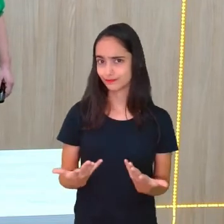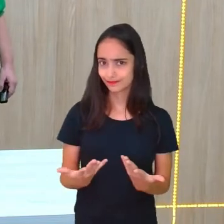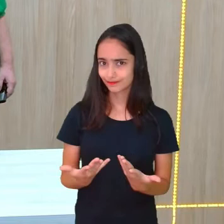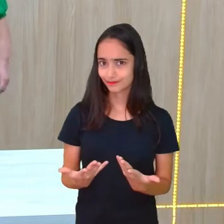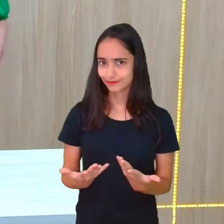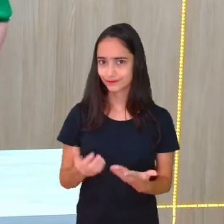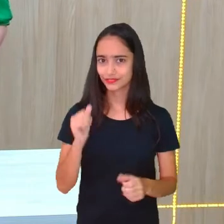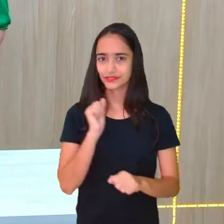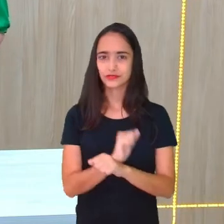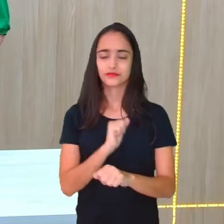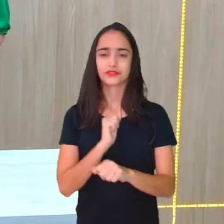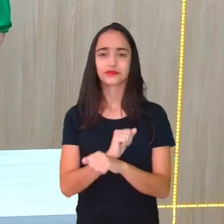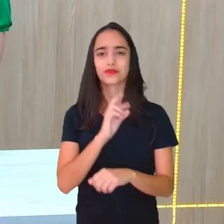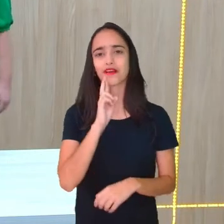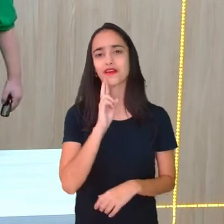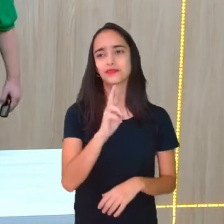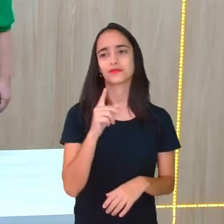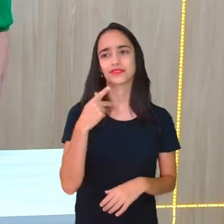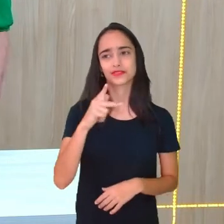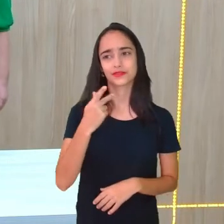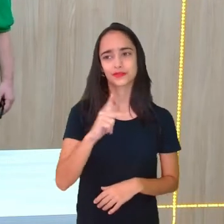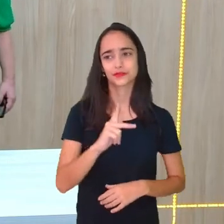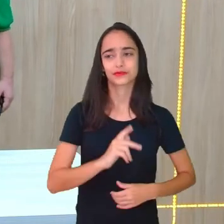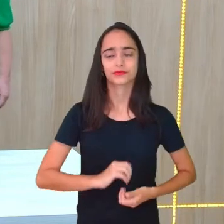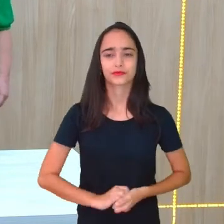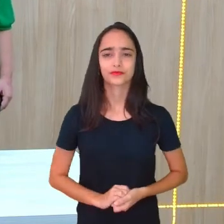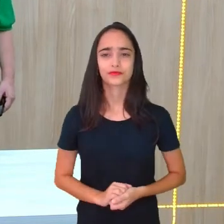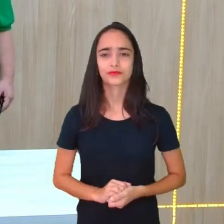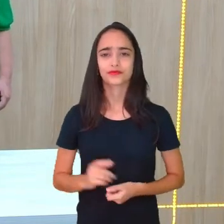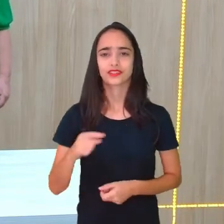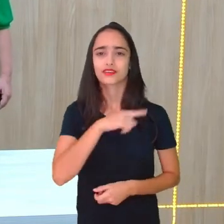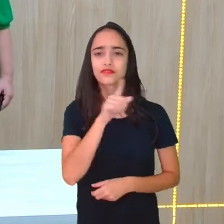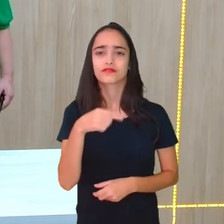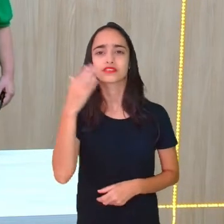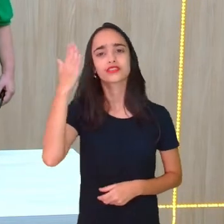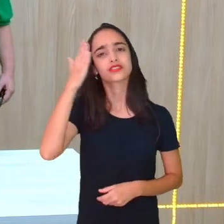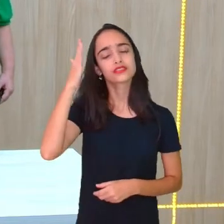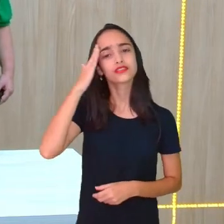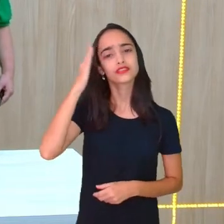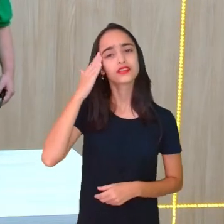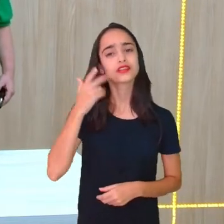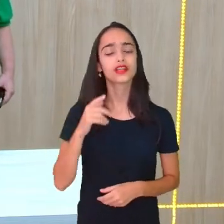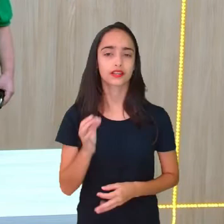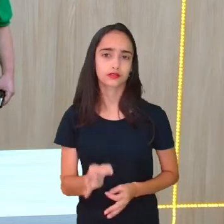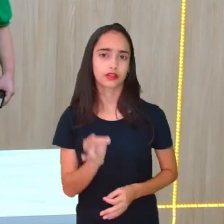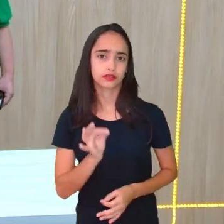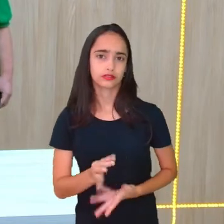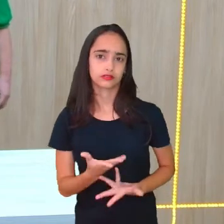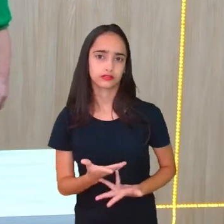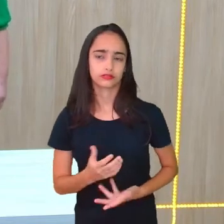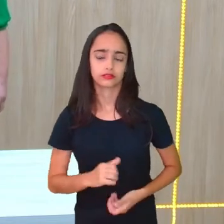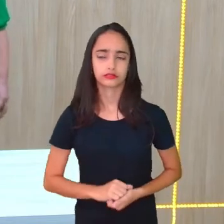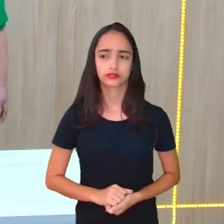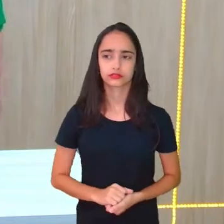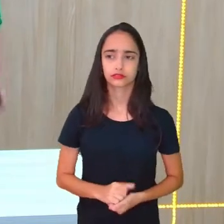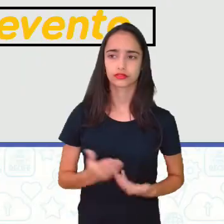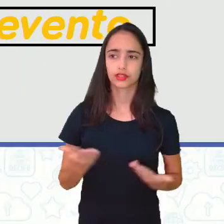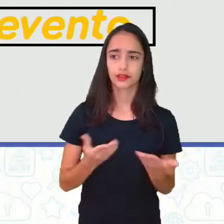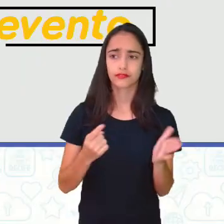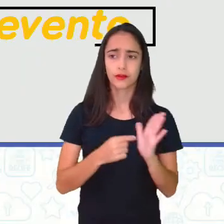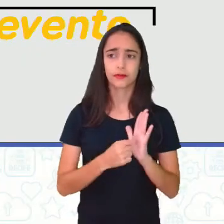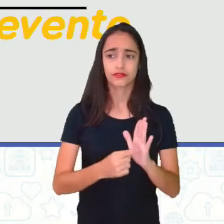Vou esperar a tua resposta. Vamos lá. Entenderam o que é o evento, né? Então, a gente vai mostrar aqui.